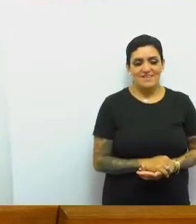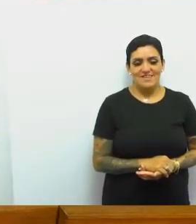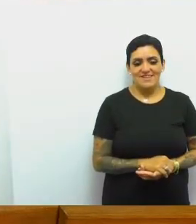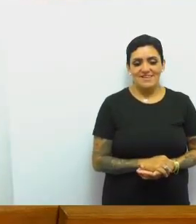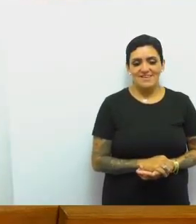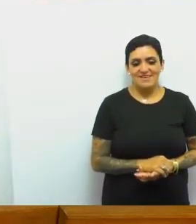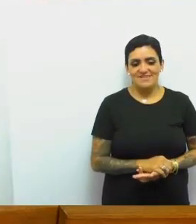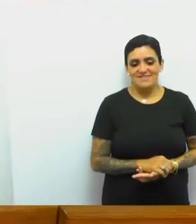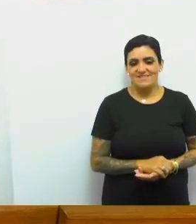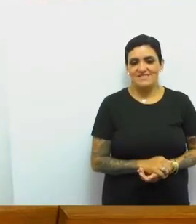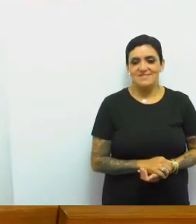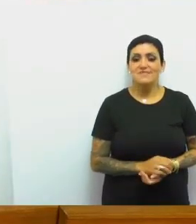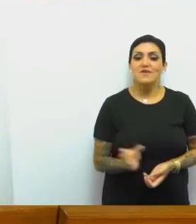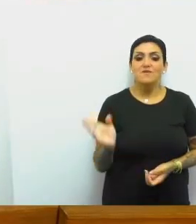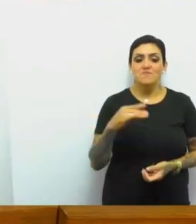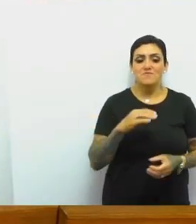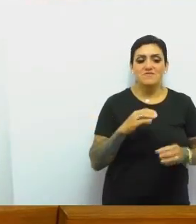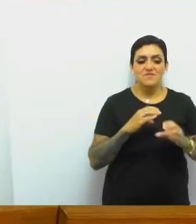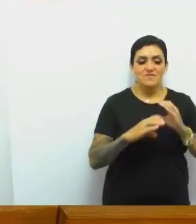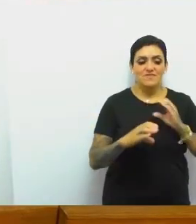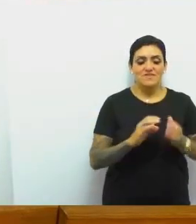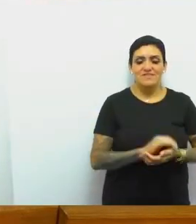quórum.